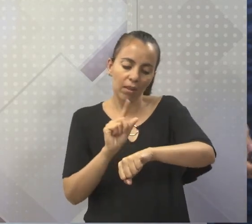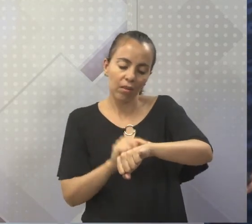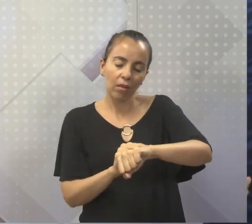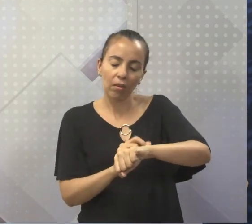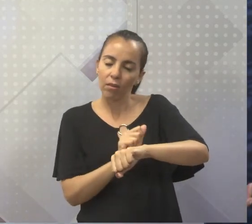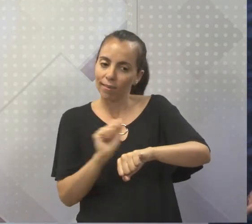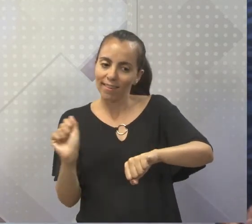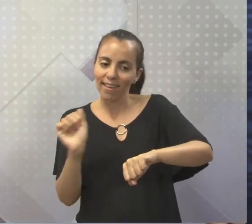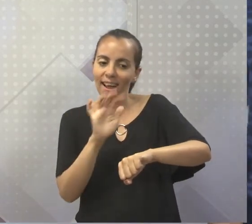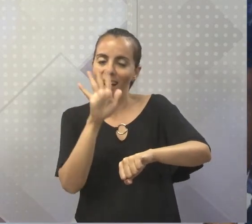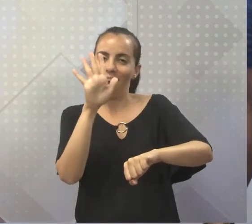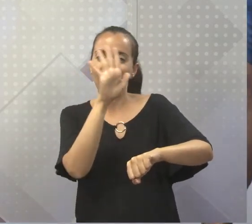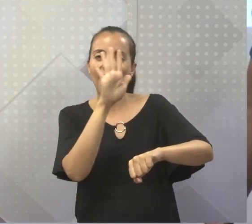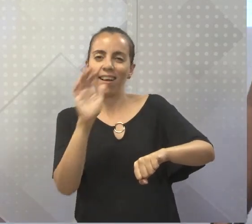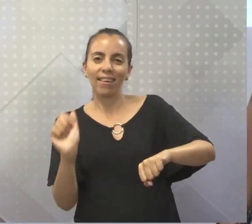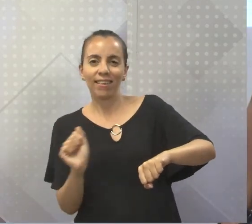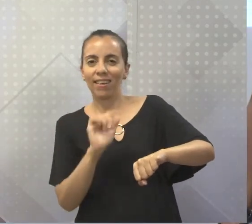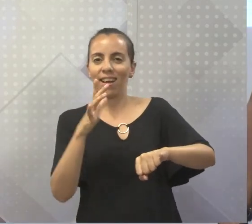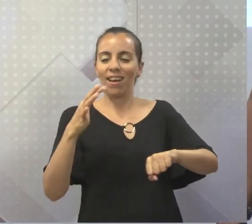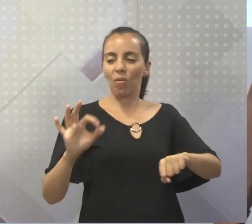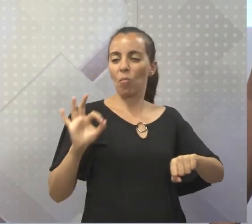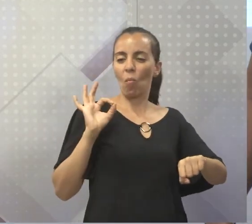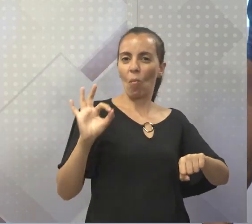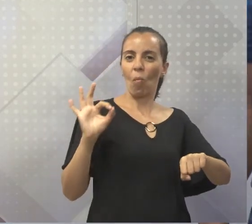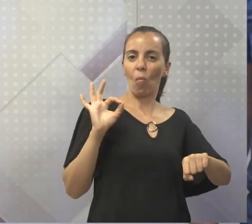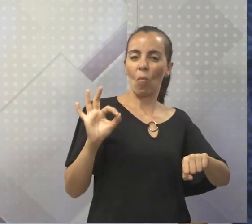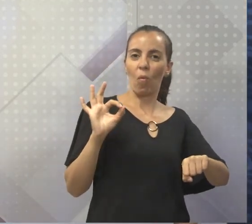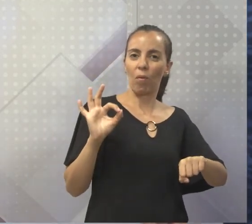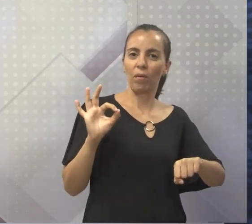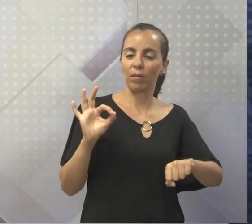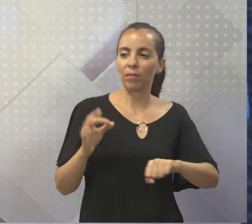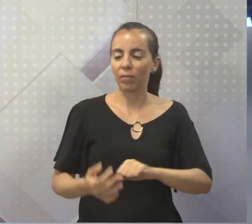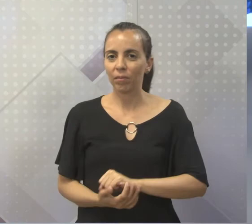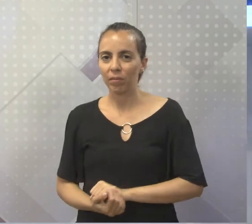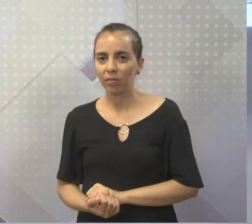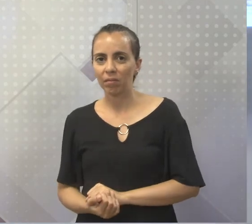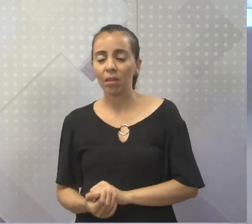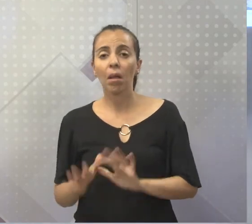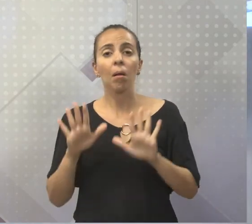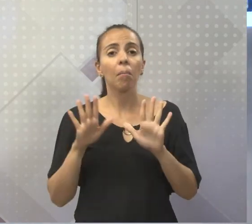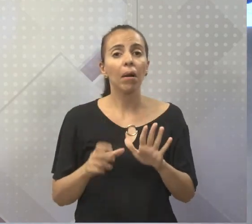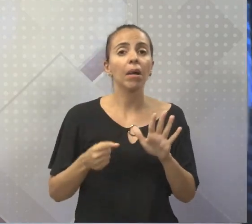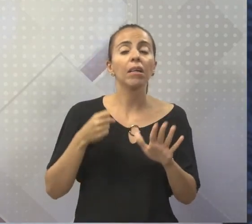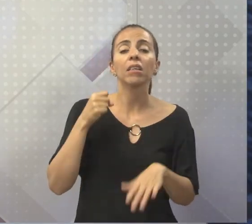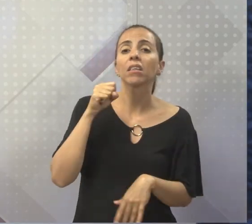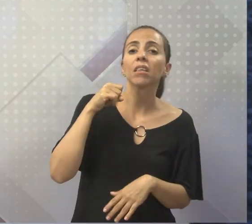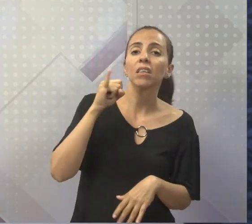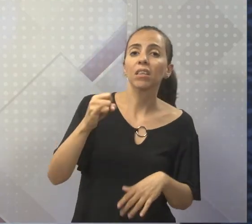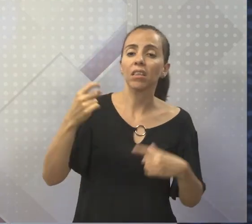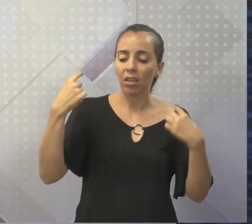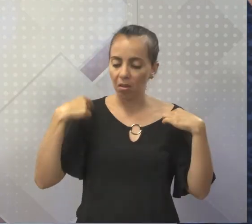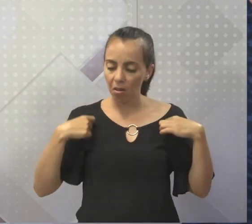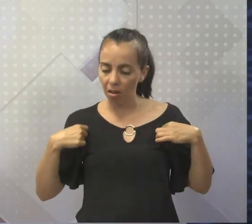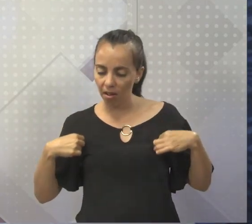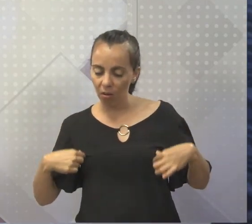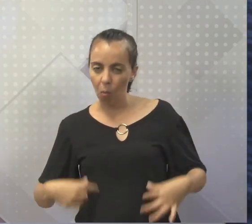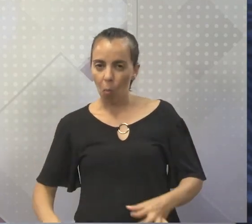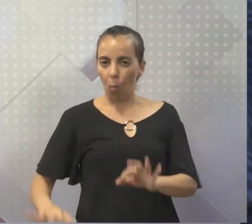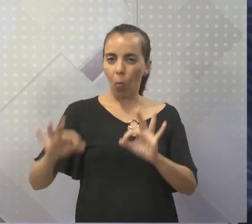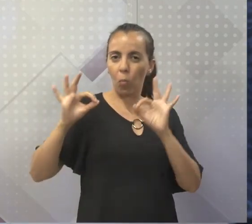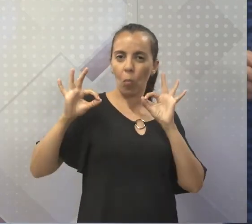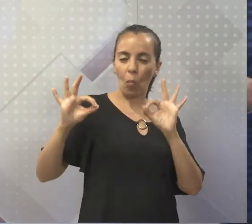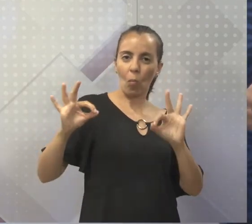aí interessante Gente Se eu não soubesse falar do que eu tô falando eu podia vir aqui vestida ouro com a estrada de Shiryu já quer